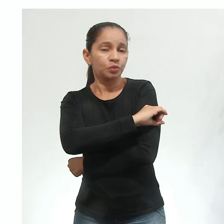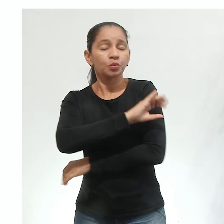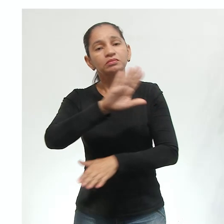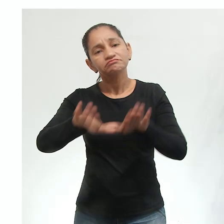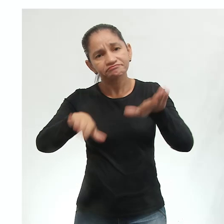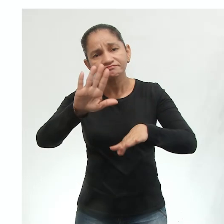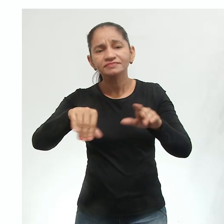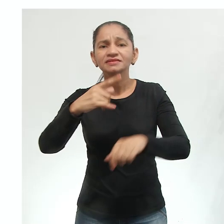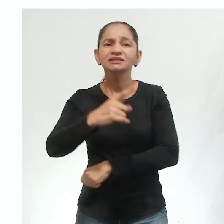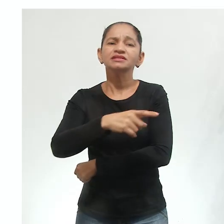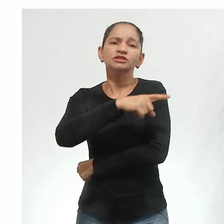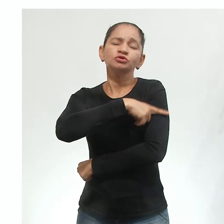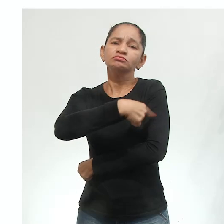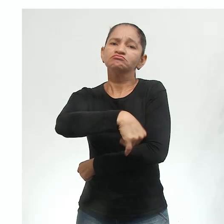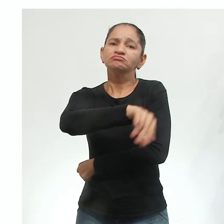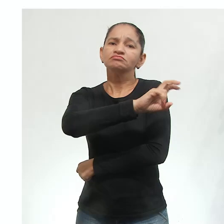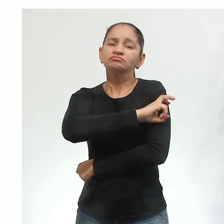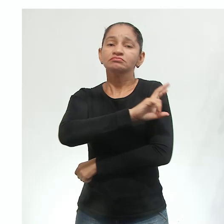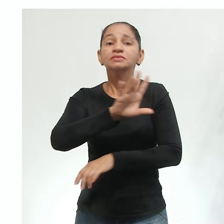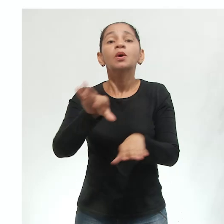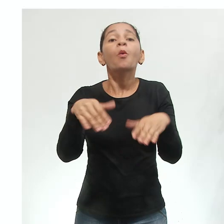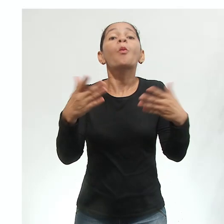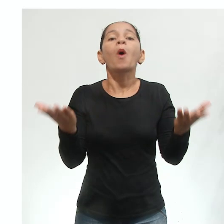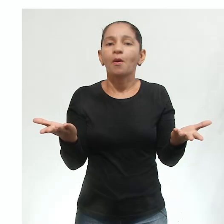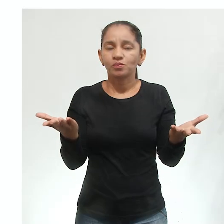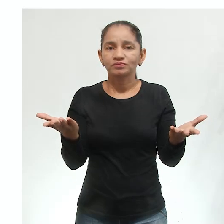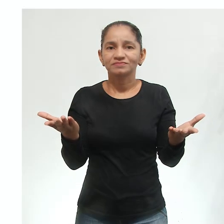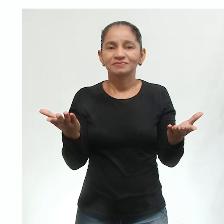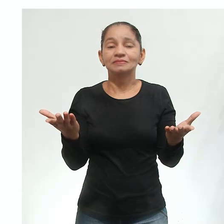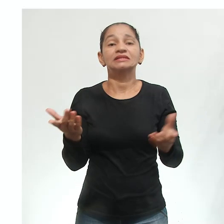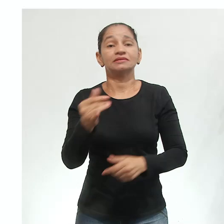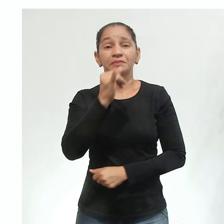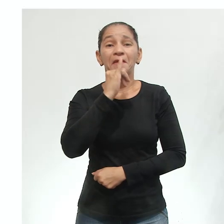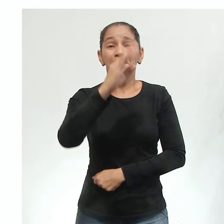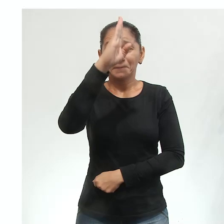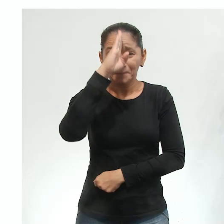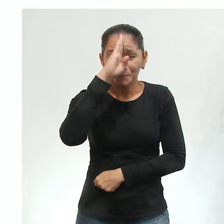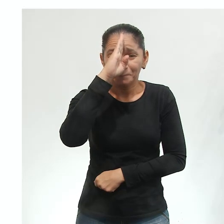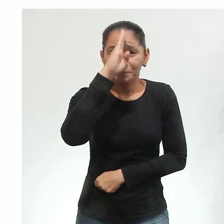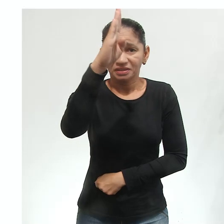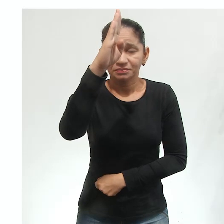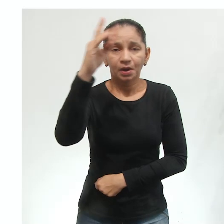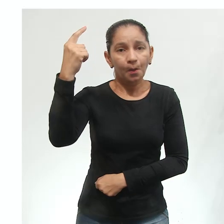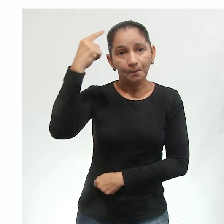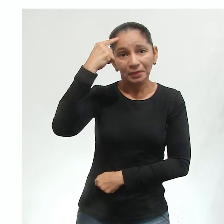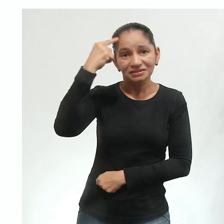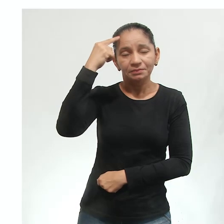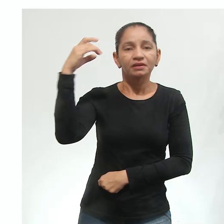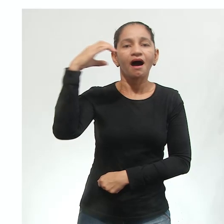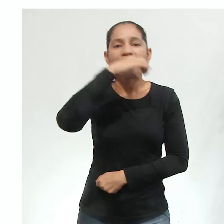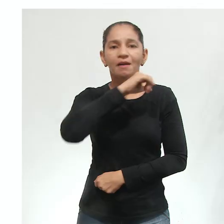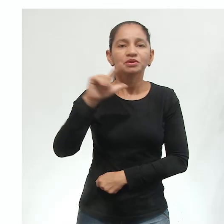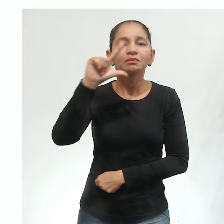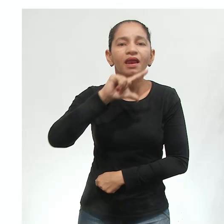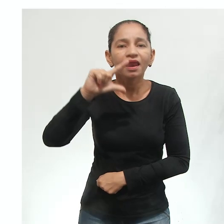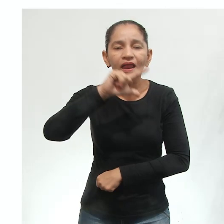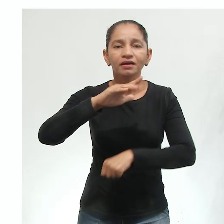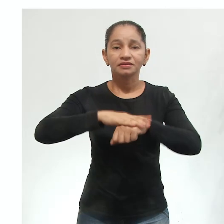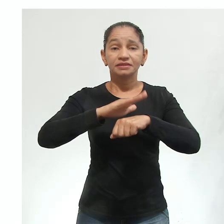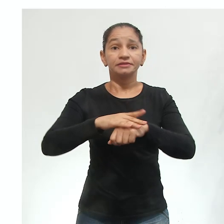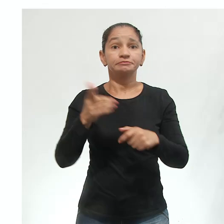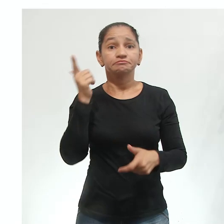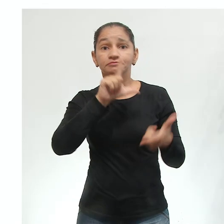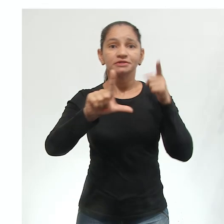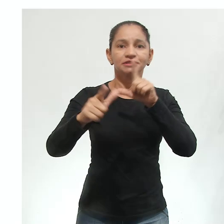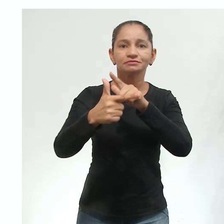fundamental? É um campo vital. A matemática nos primeiros anos é crucial para o desenvolvimento do pensamento lógico e a